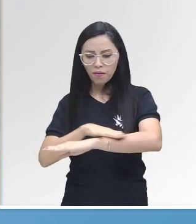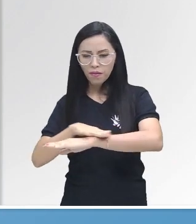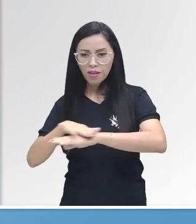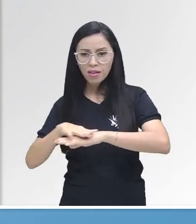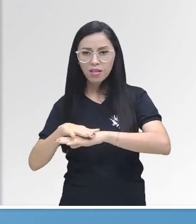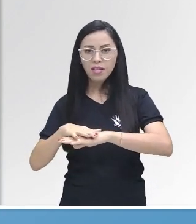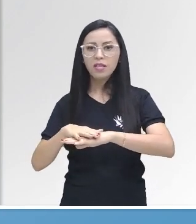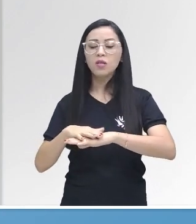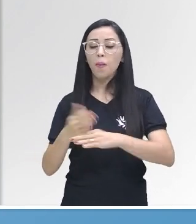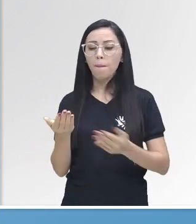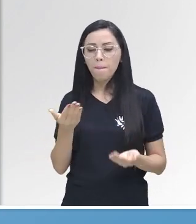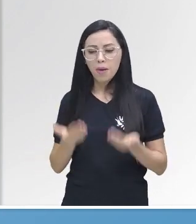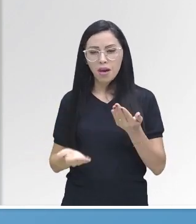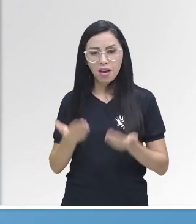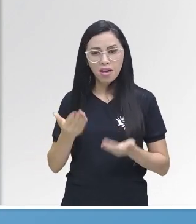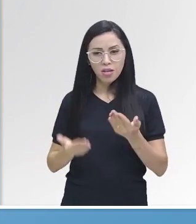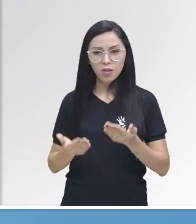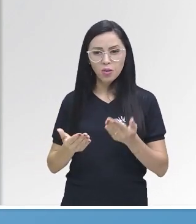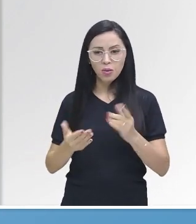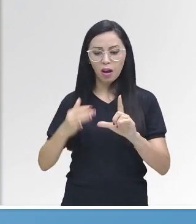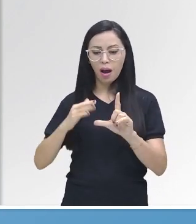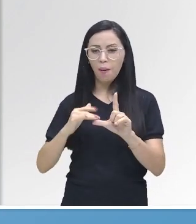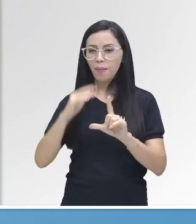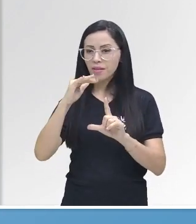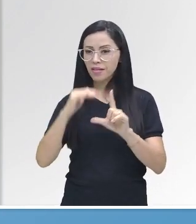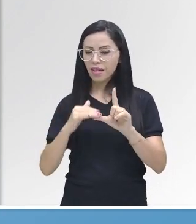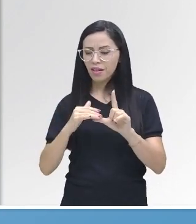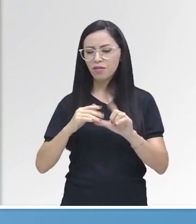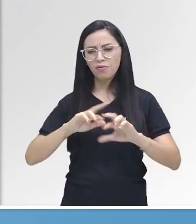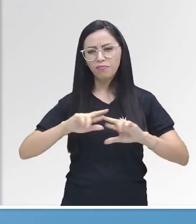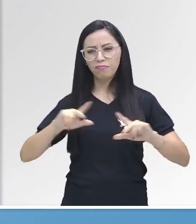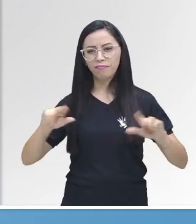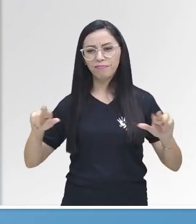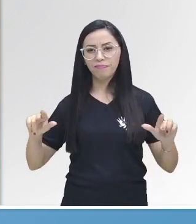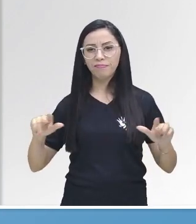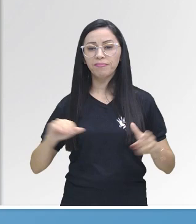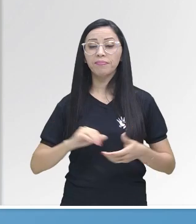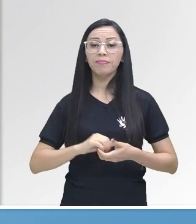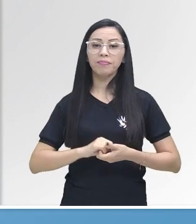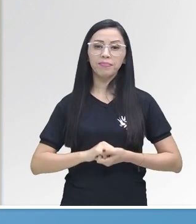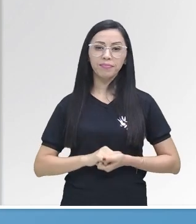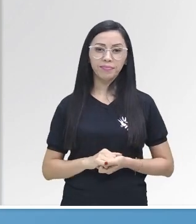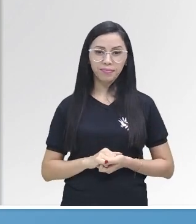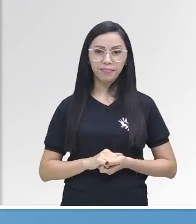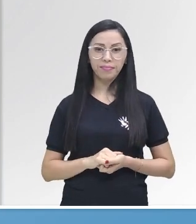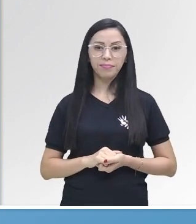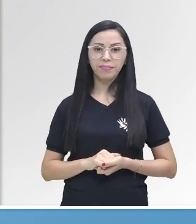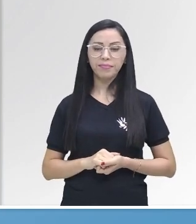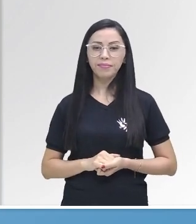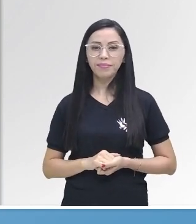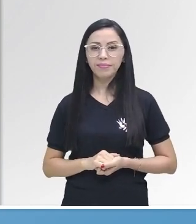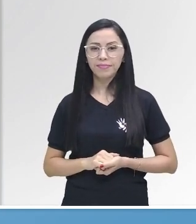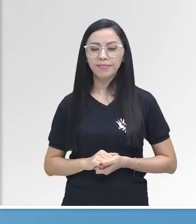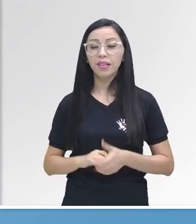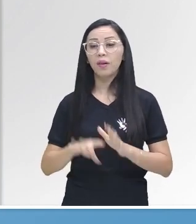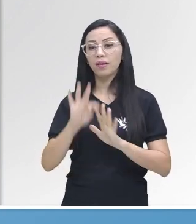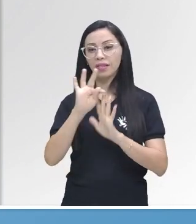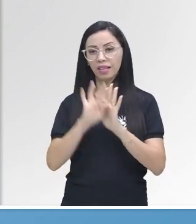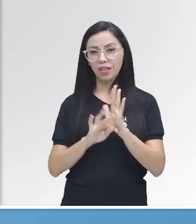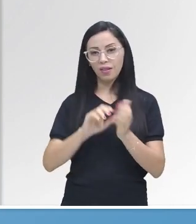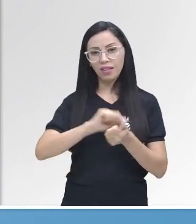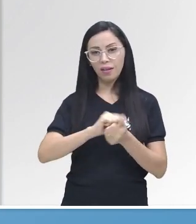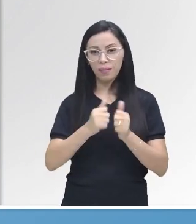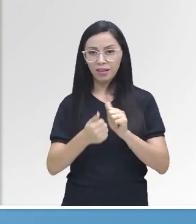peso, capacidade e etc. Texto adaptado de Medindo Comprimentos de